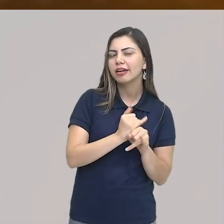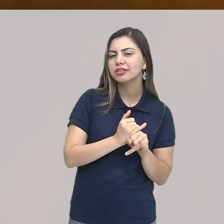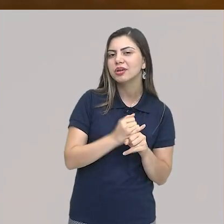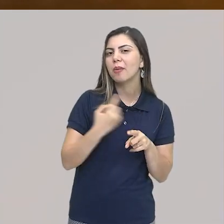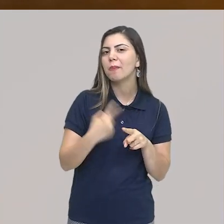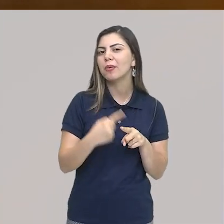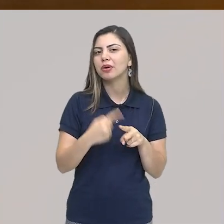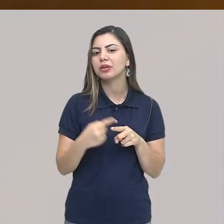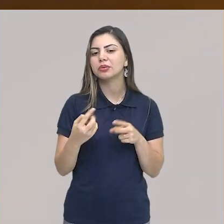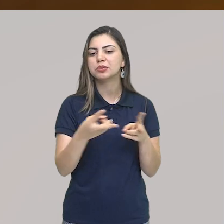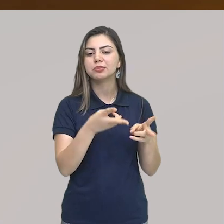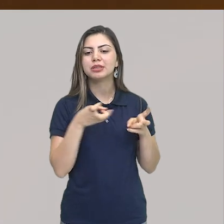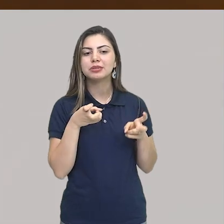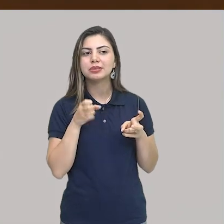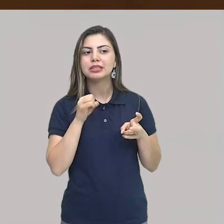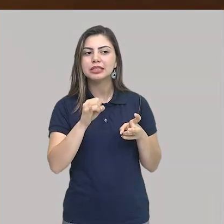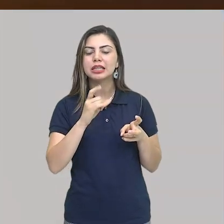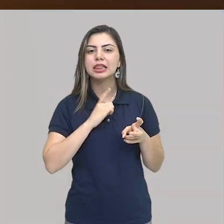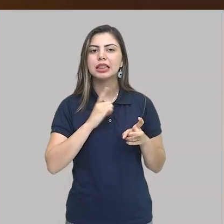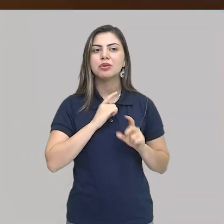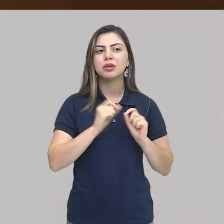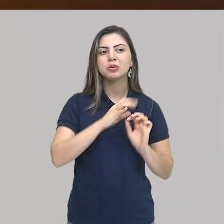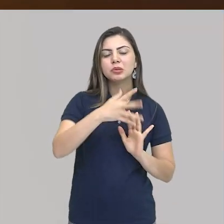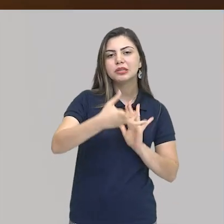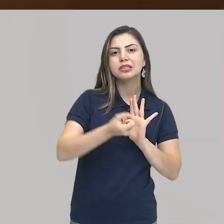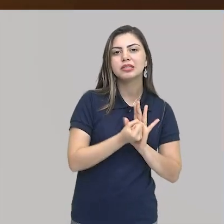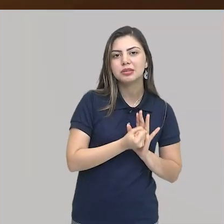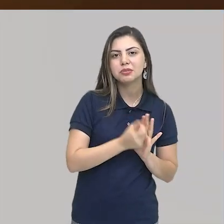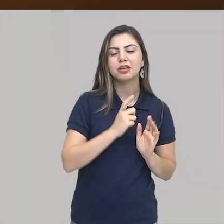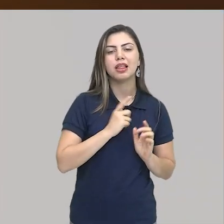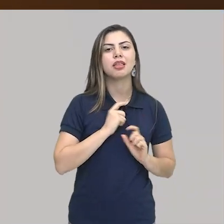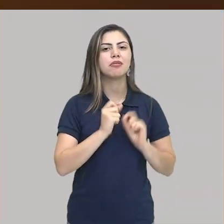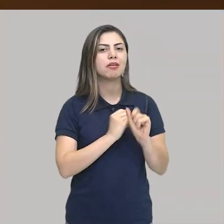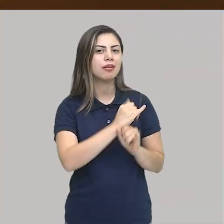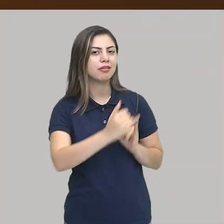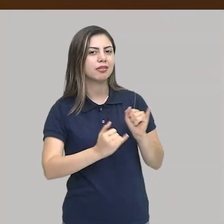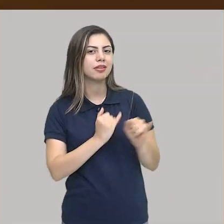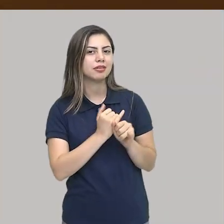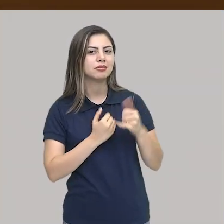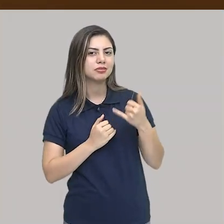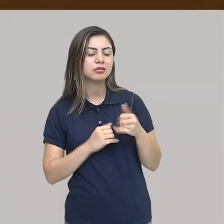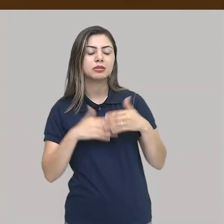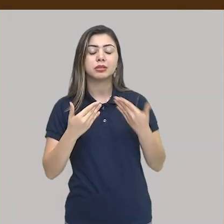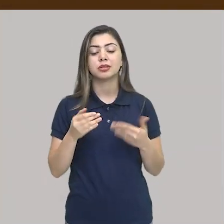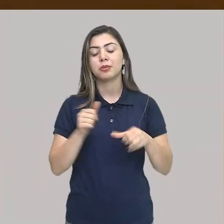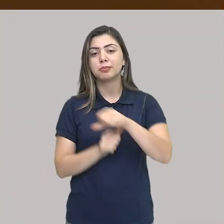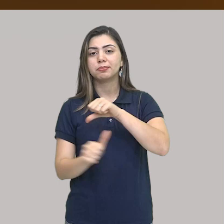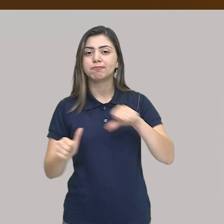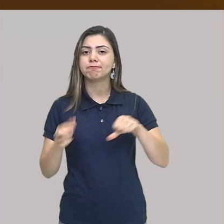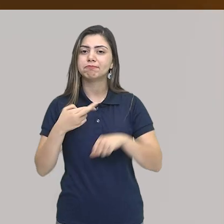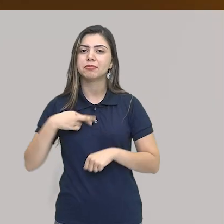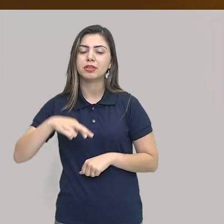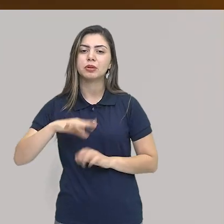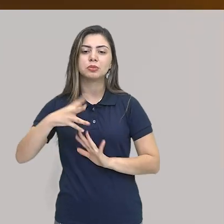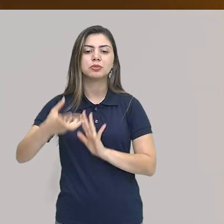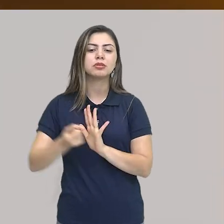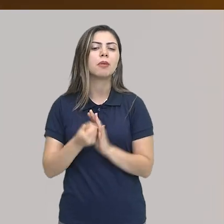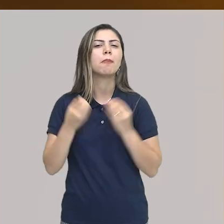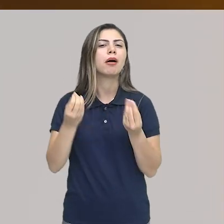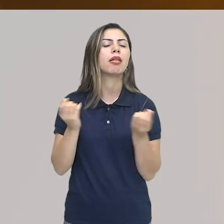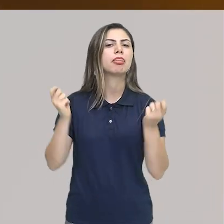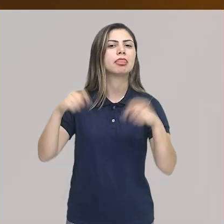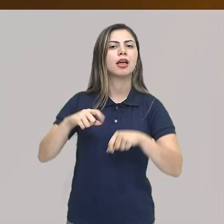vai comunicar que ali há um sinal, que há internet. Nas religiões, os símbolos servem